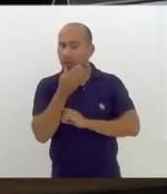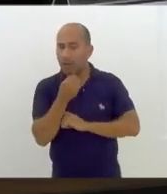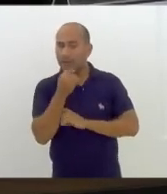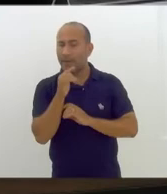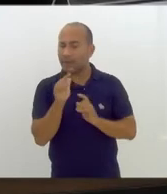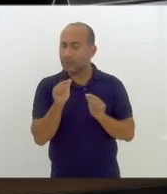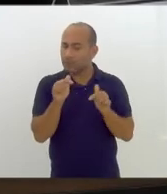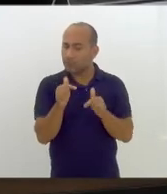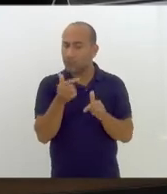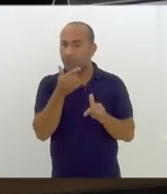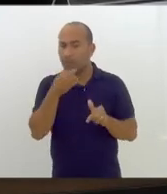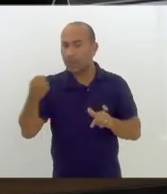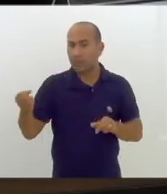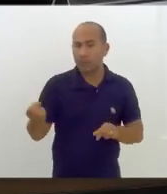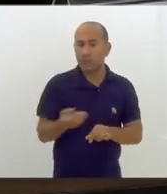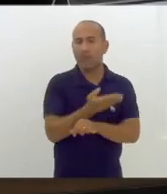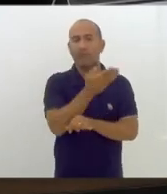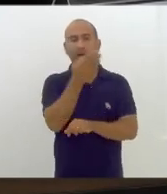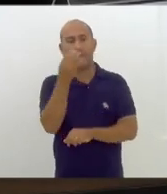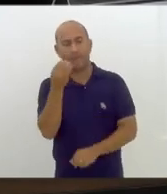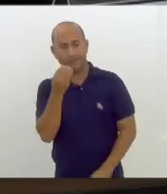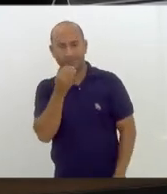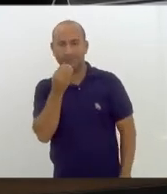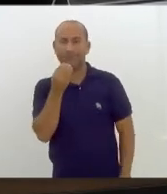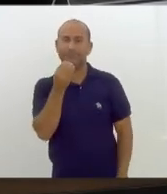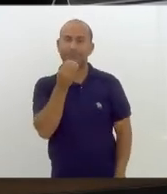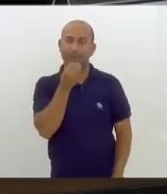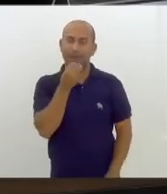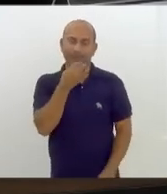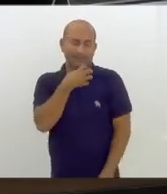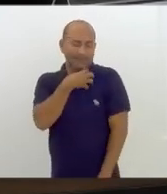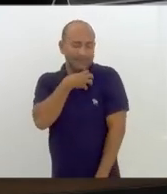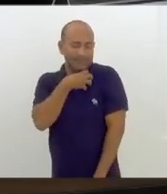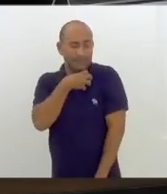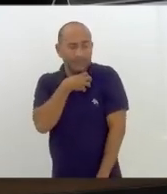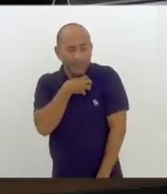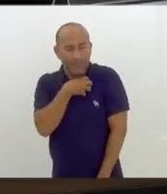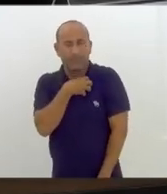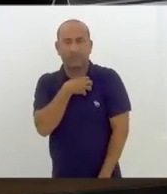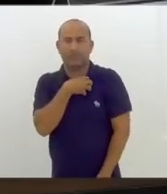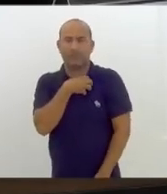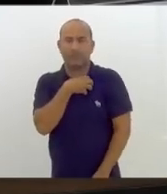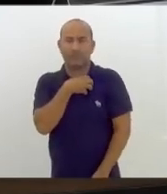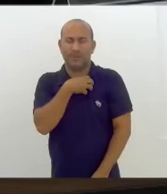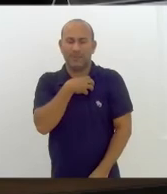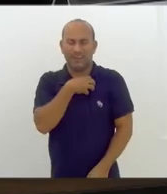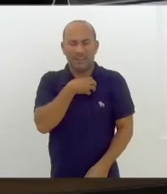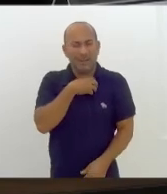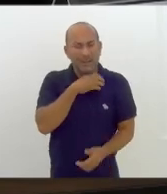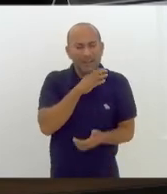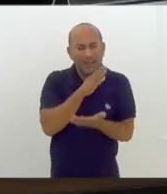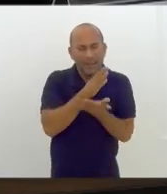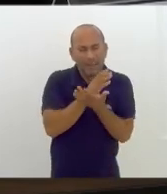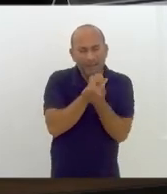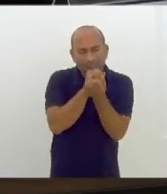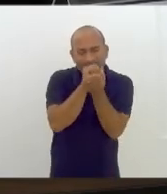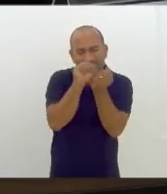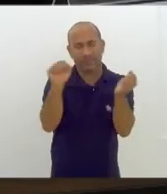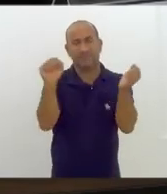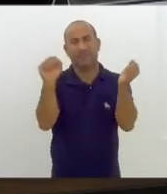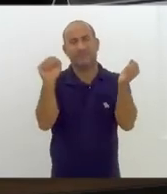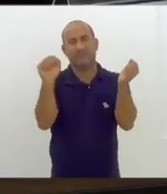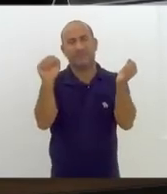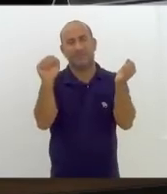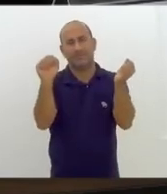novas possibilidades de vida mais sensíveis, menos emprisionadas, mais